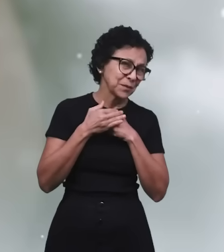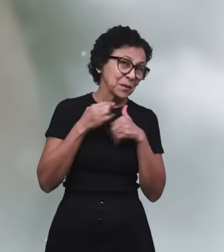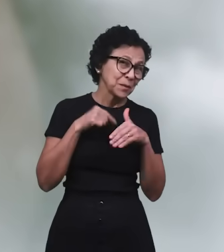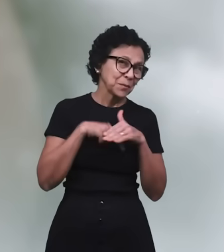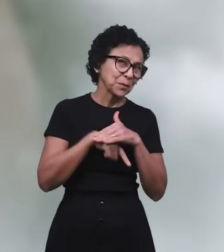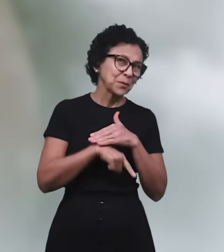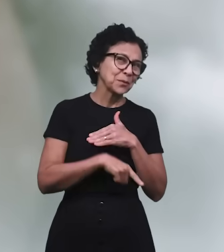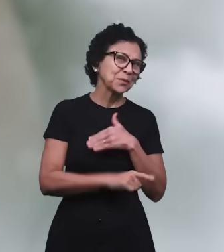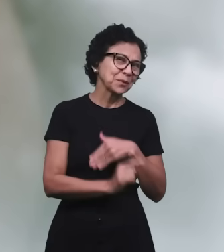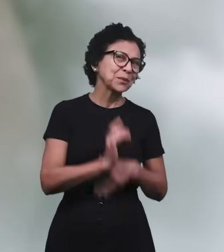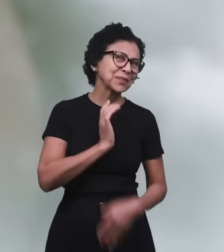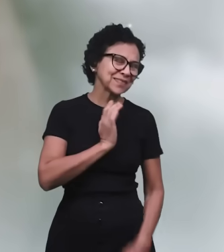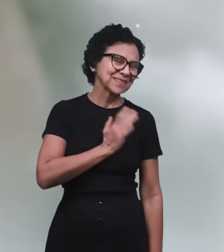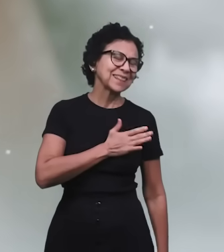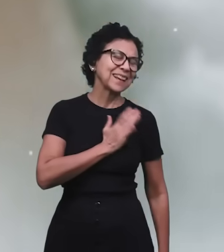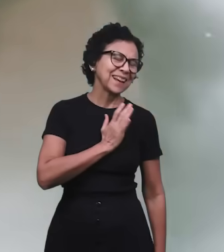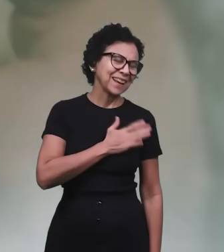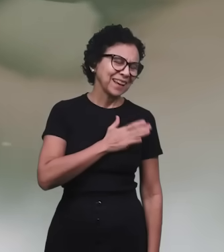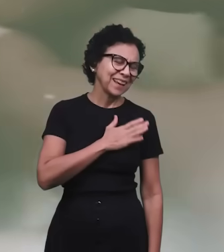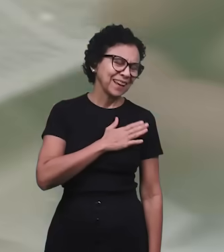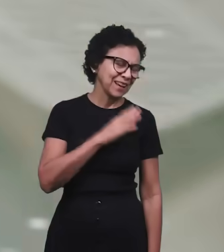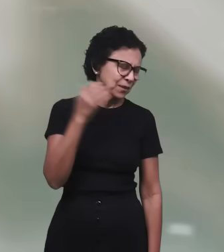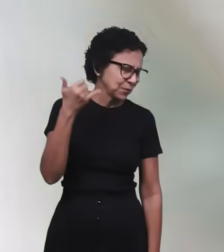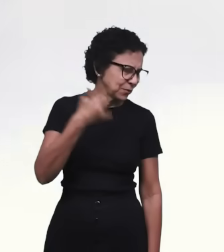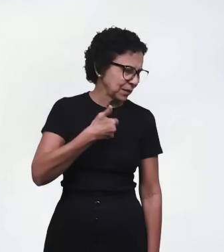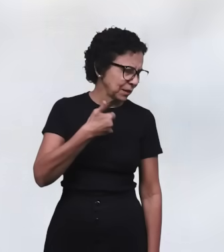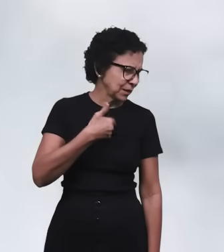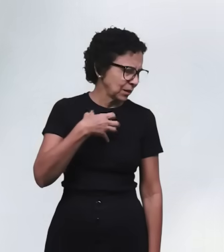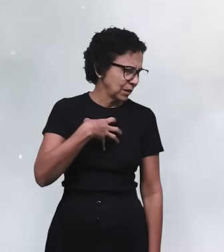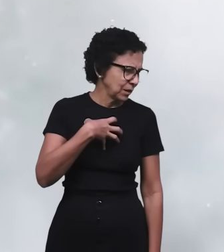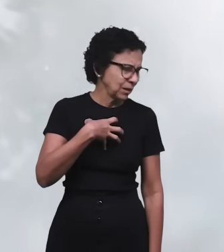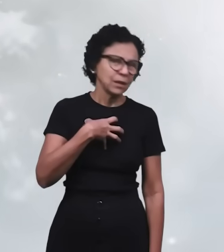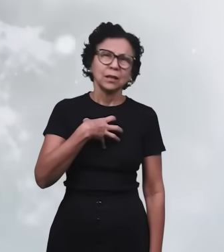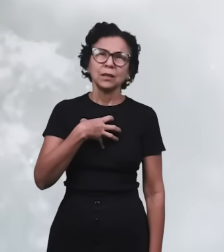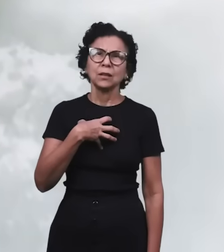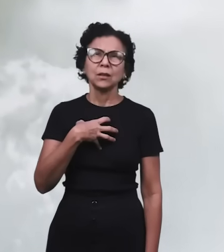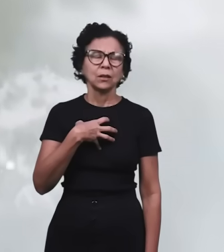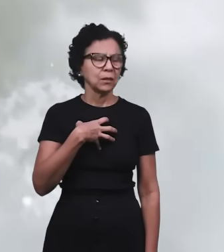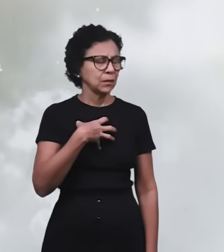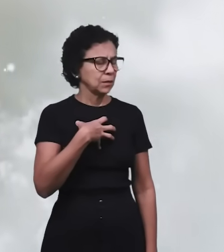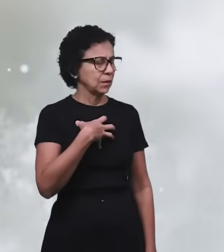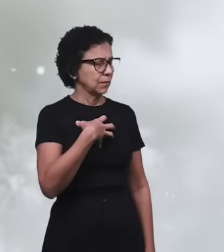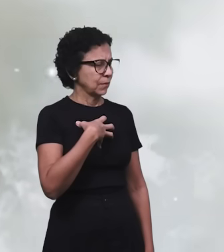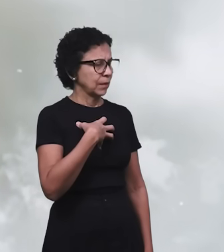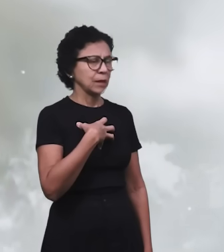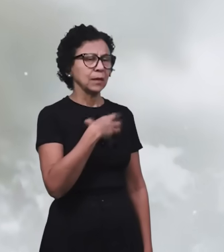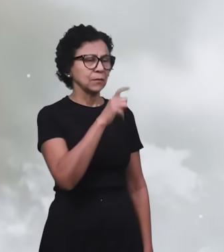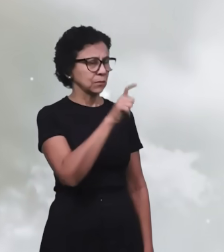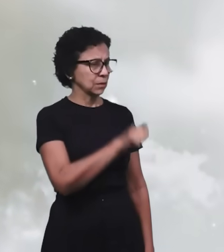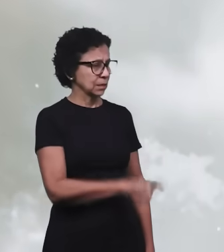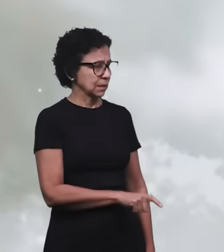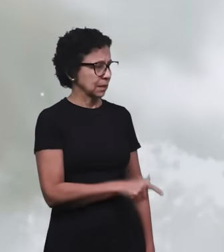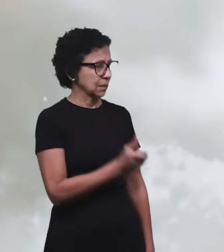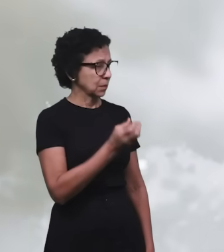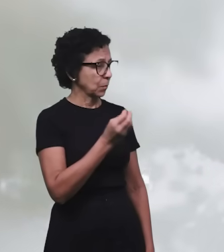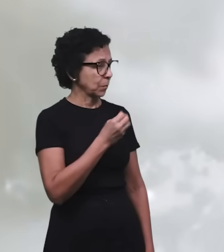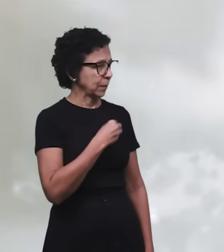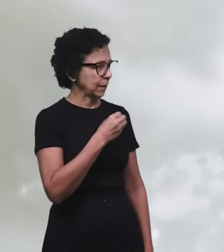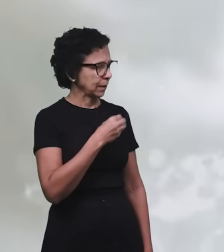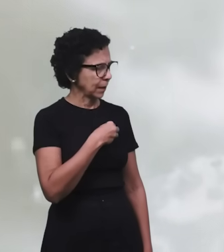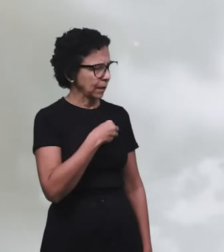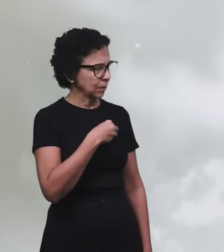no fundo do coração: ó pecador, vem